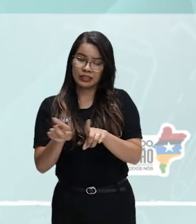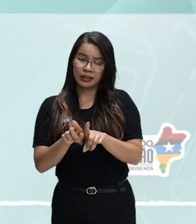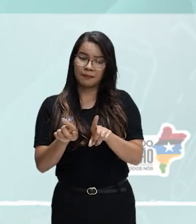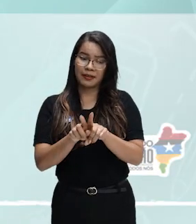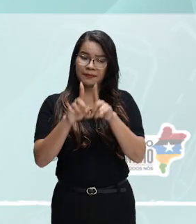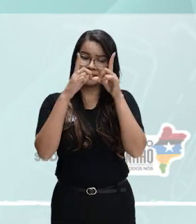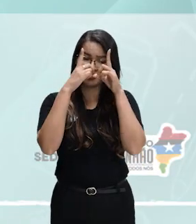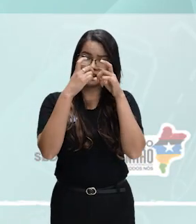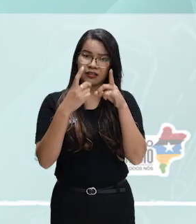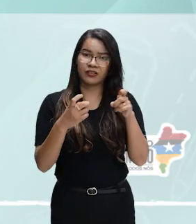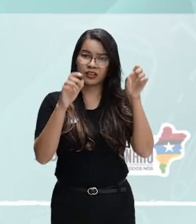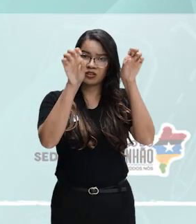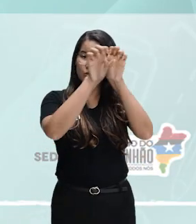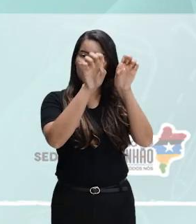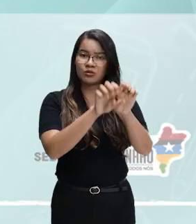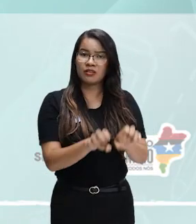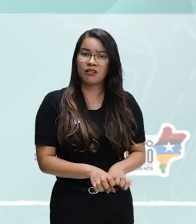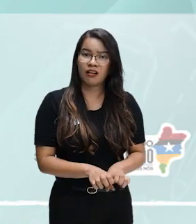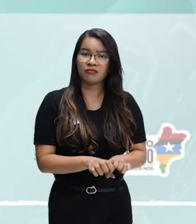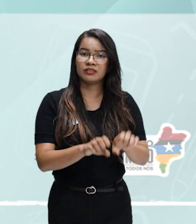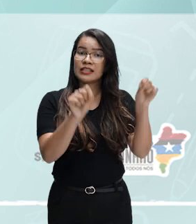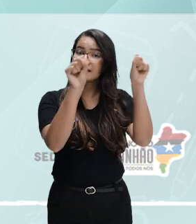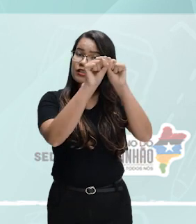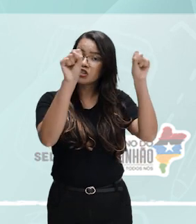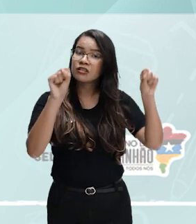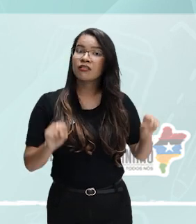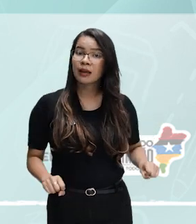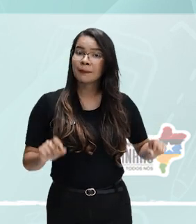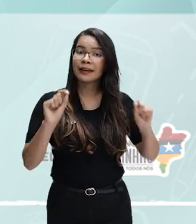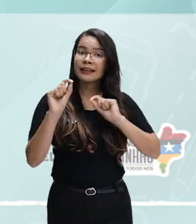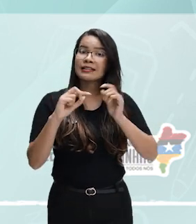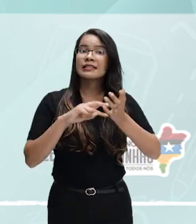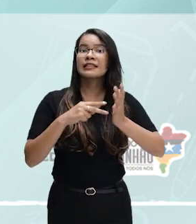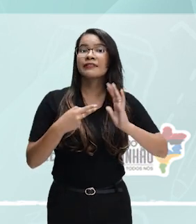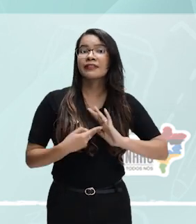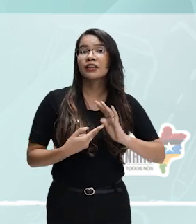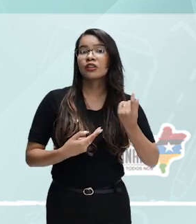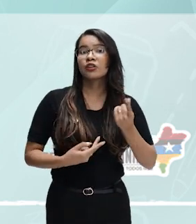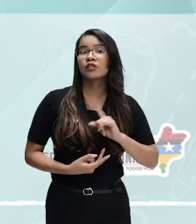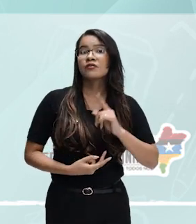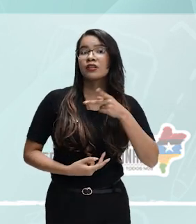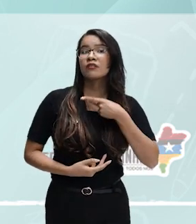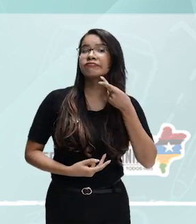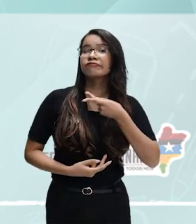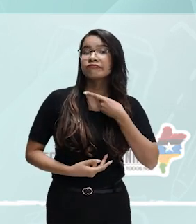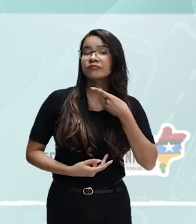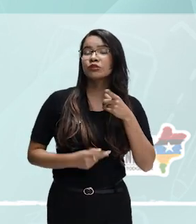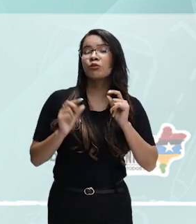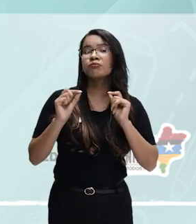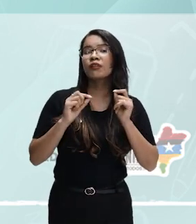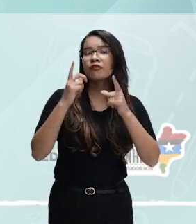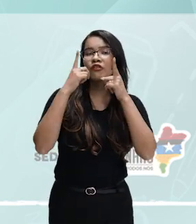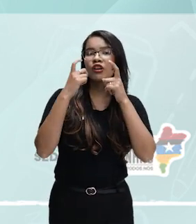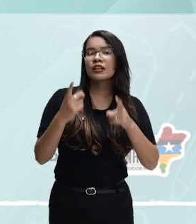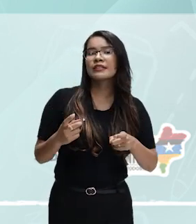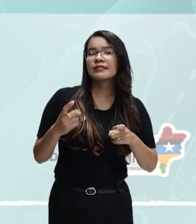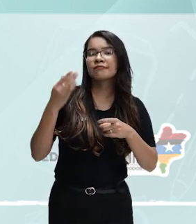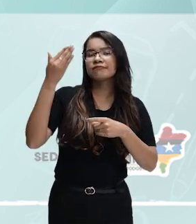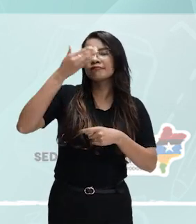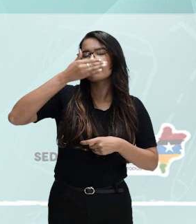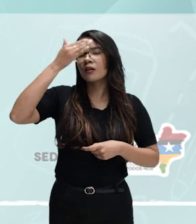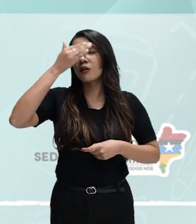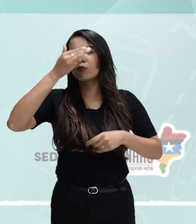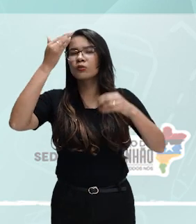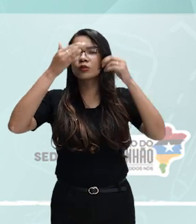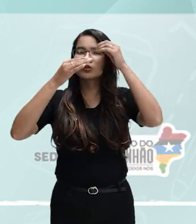da violência estrutural e sistêmica, certo? Que é a violência que a gente chama de violência invisível, né? Não é necessariamente a